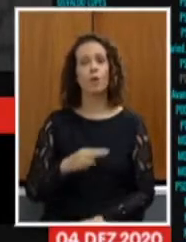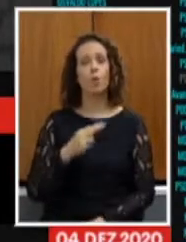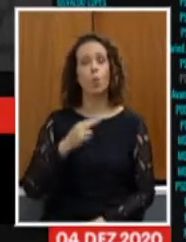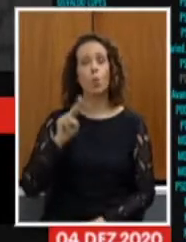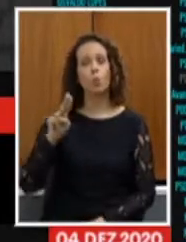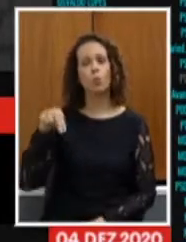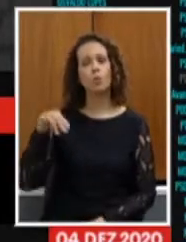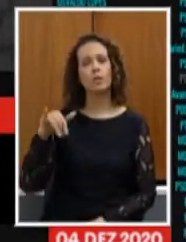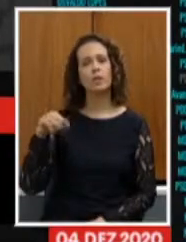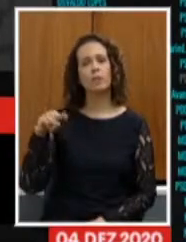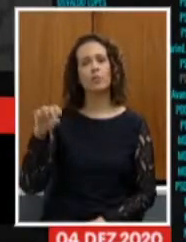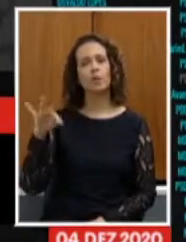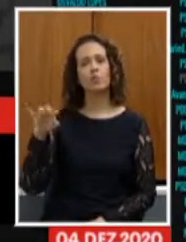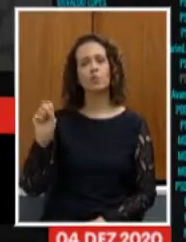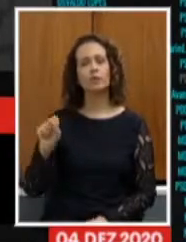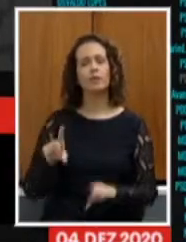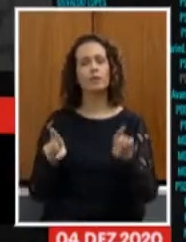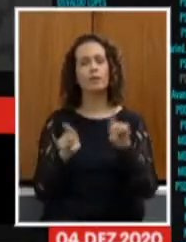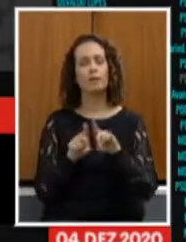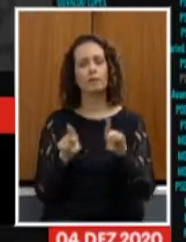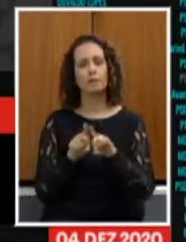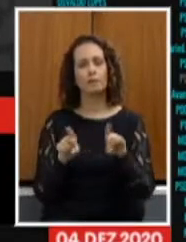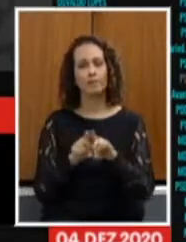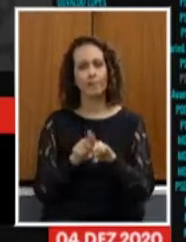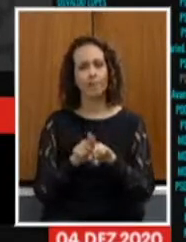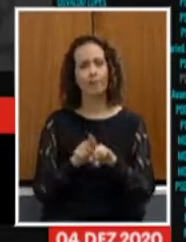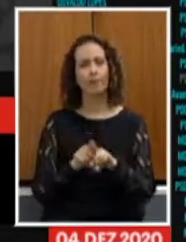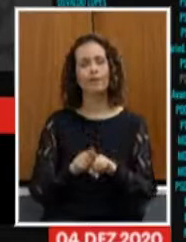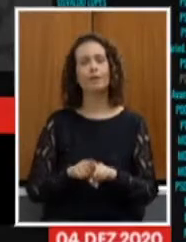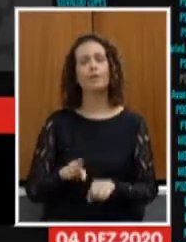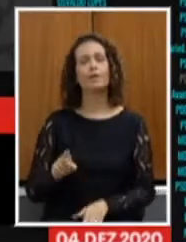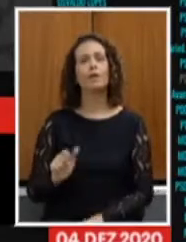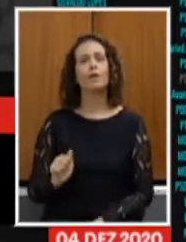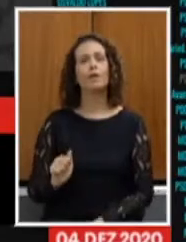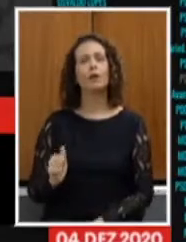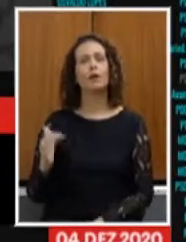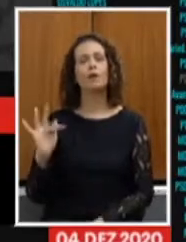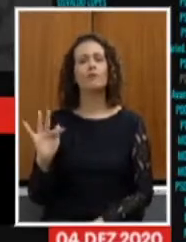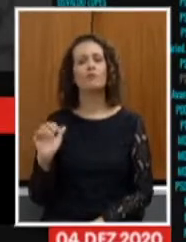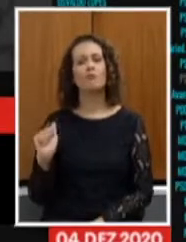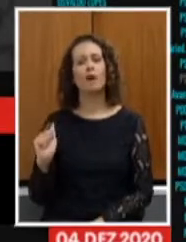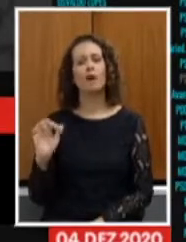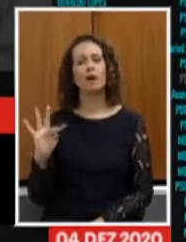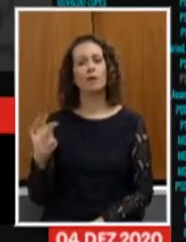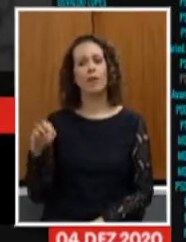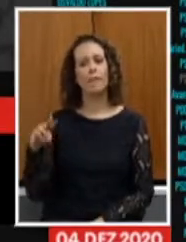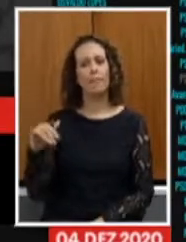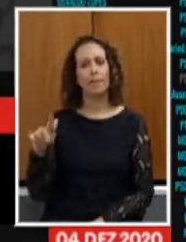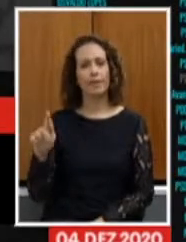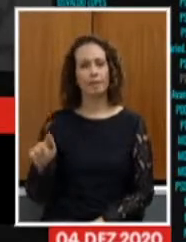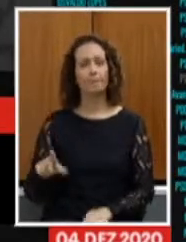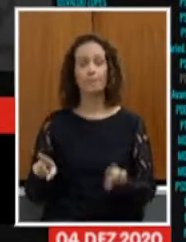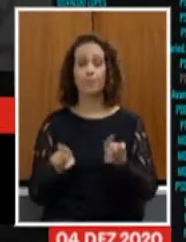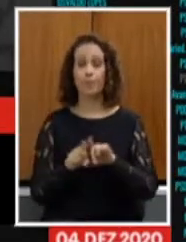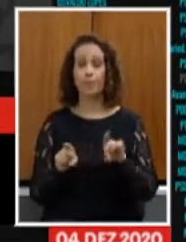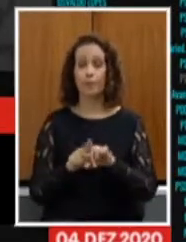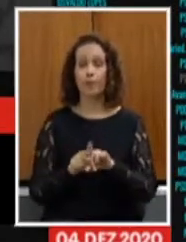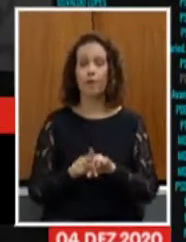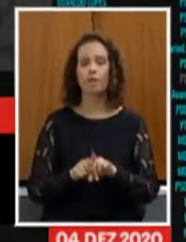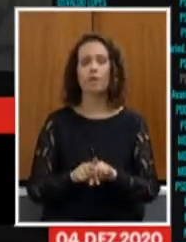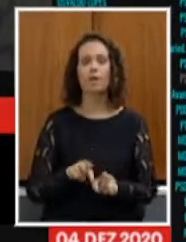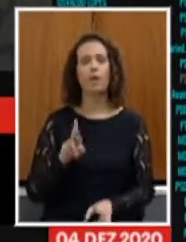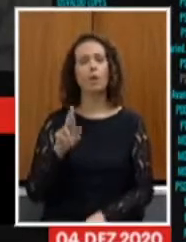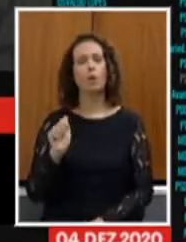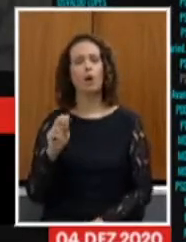também. E o deputado Raul Belém, que é líder de governo também, falou há pouco, ele é contrário a